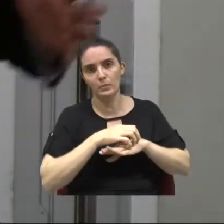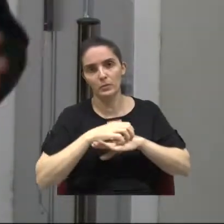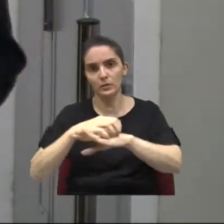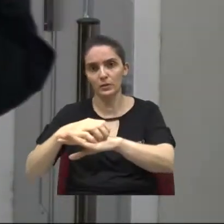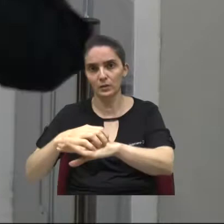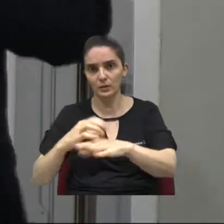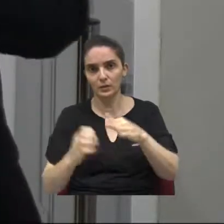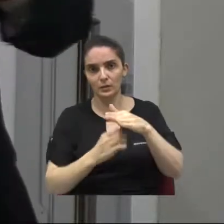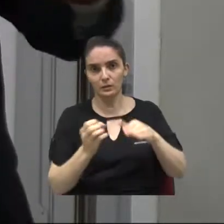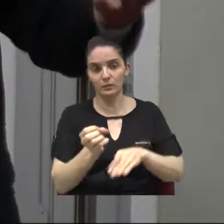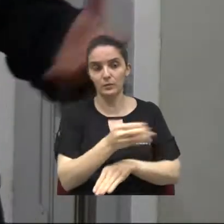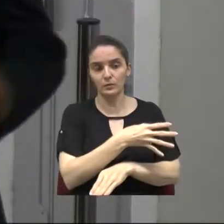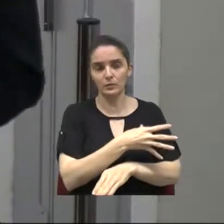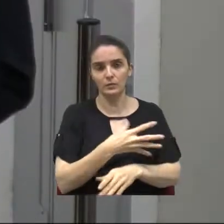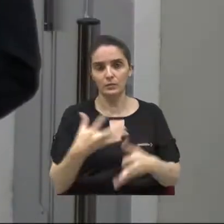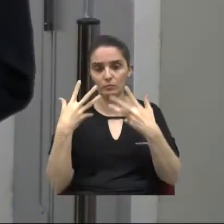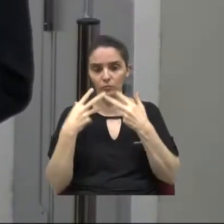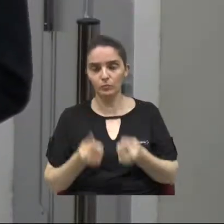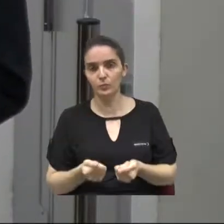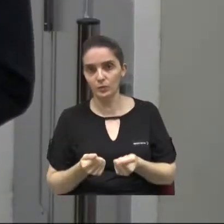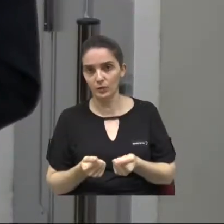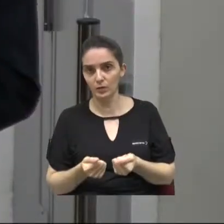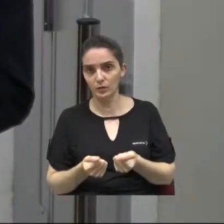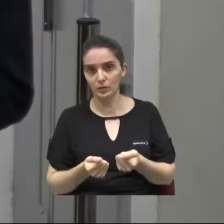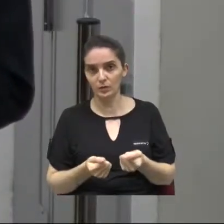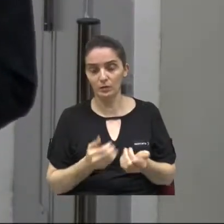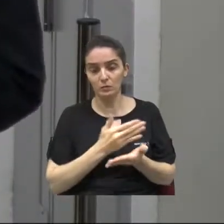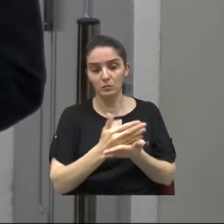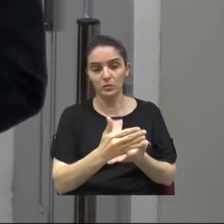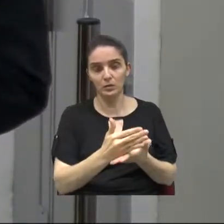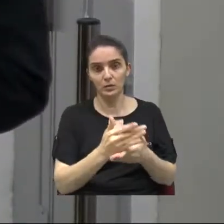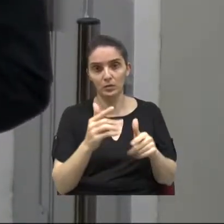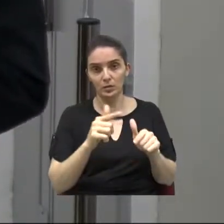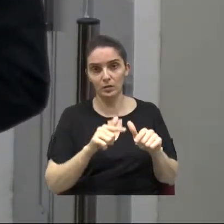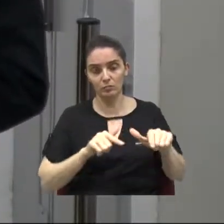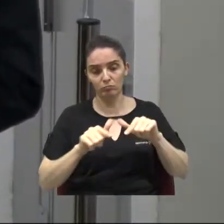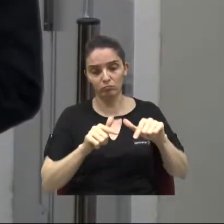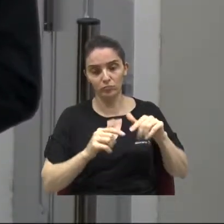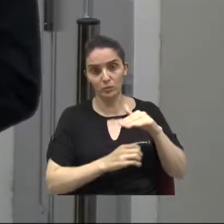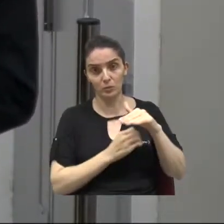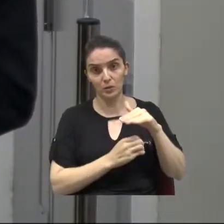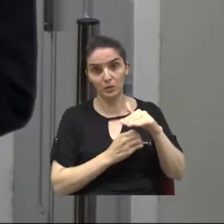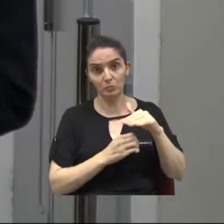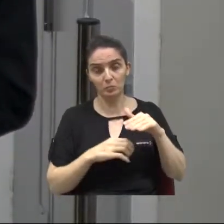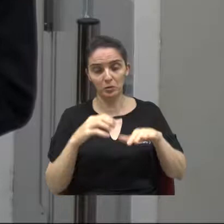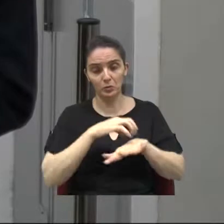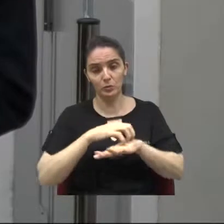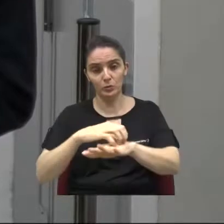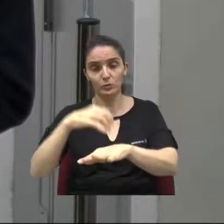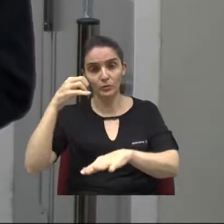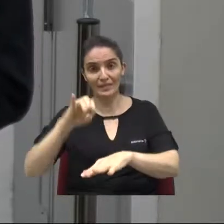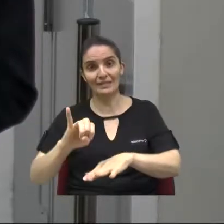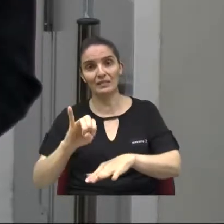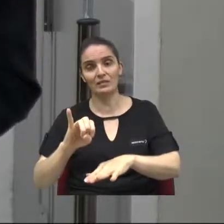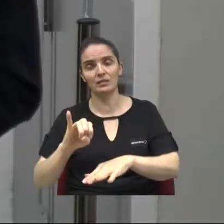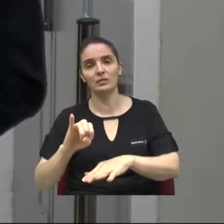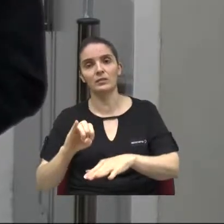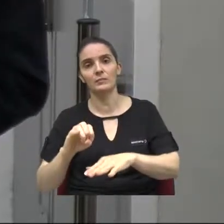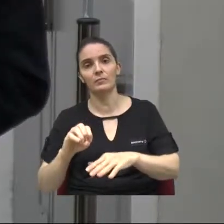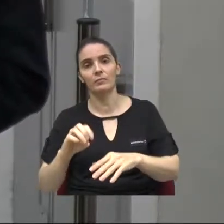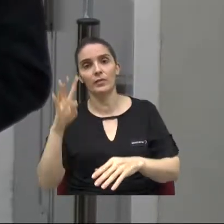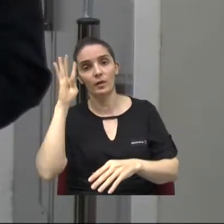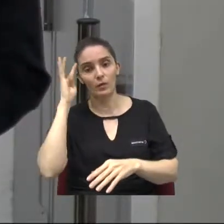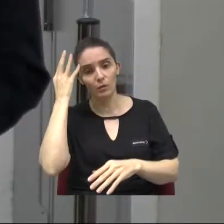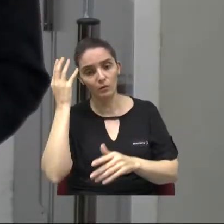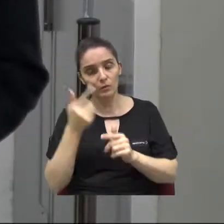nova empresa só assuma o poder na cidade após esse funcionário ter resolvido a situação. Então, espero que possa vir com urgência